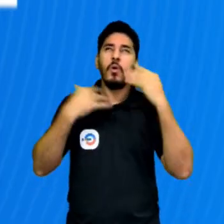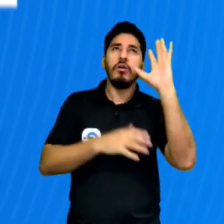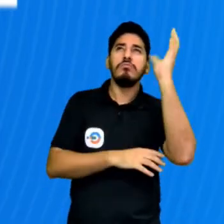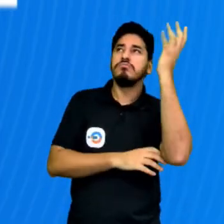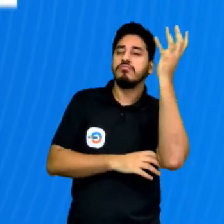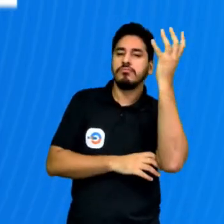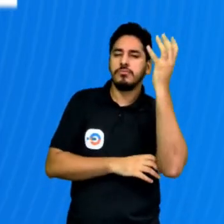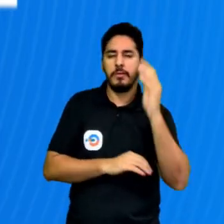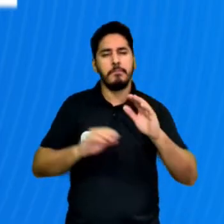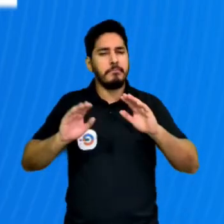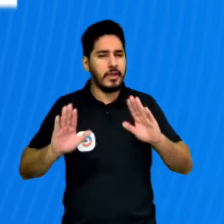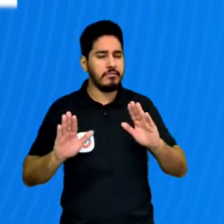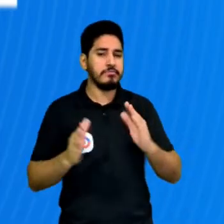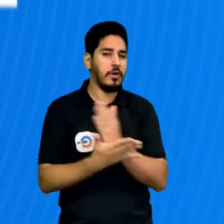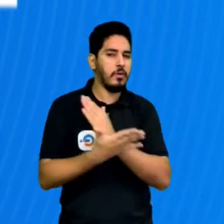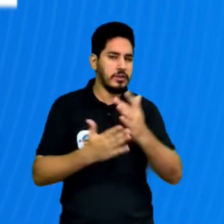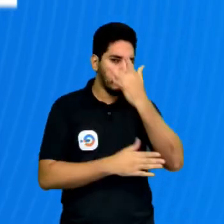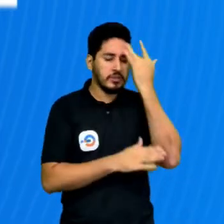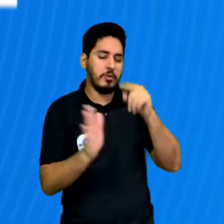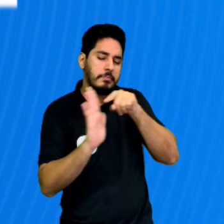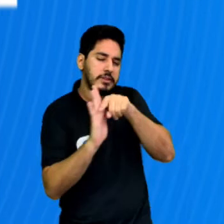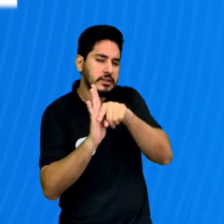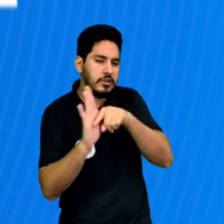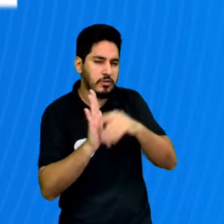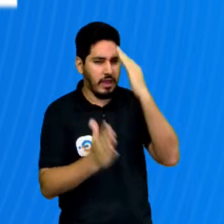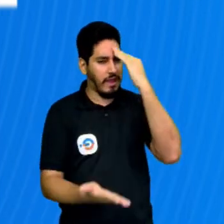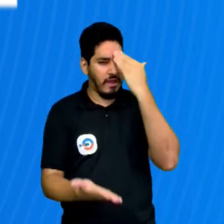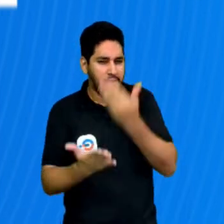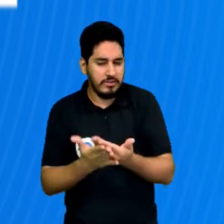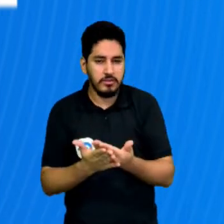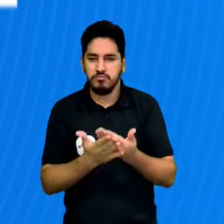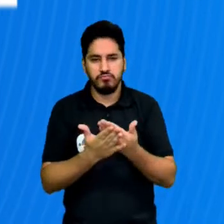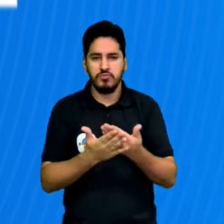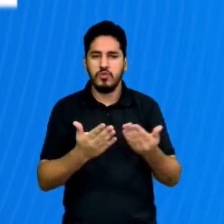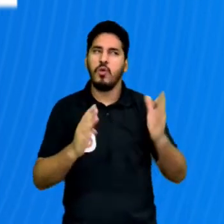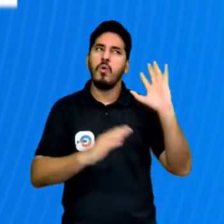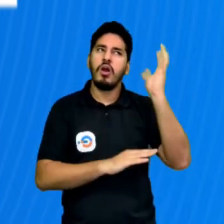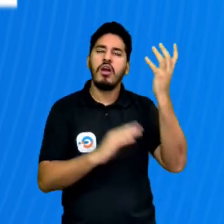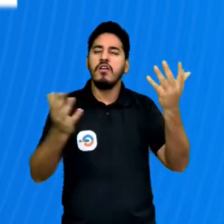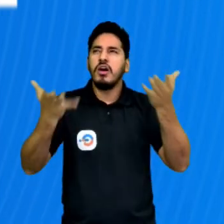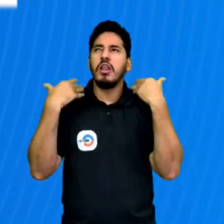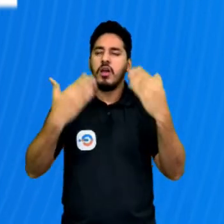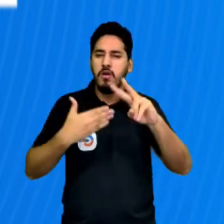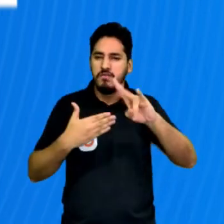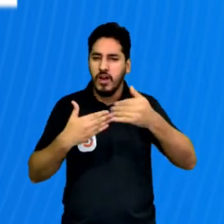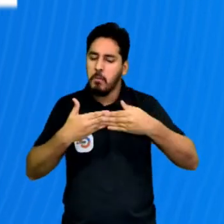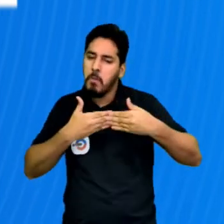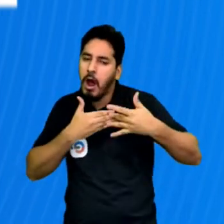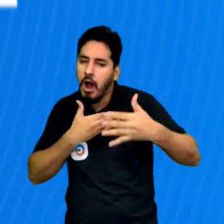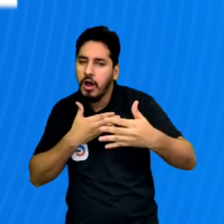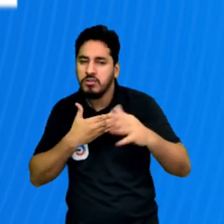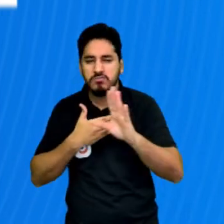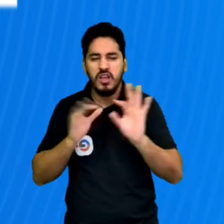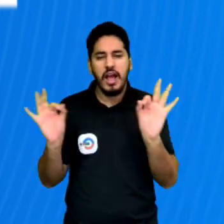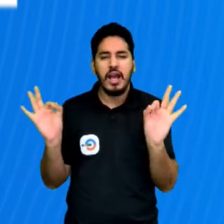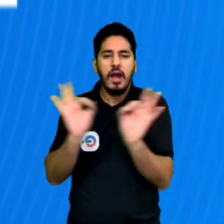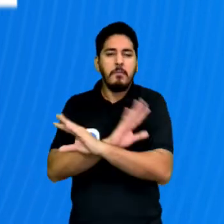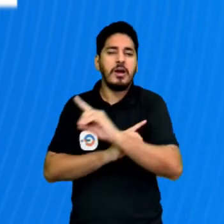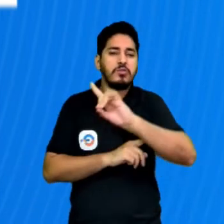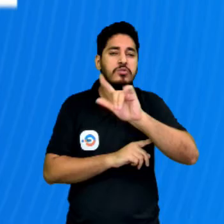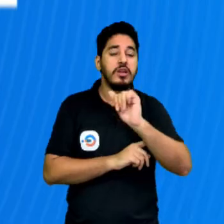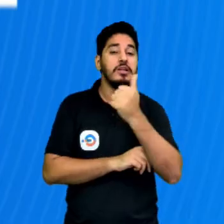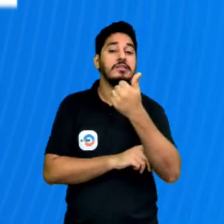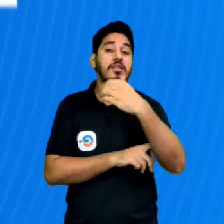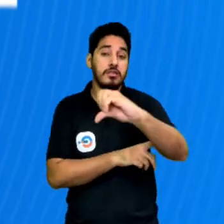situação, especialistas acreditam que o verão não vai se estender neste ano. A estação acaba no próximo dia